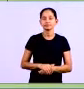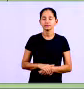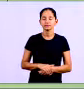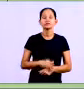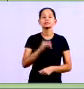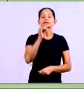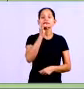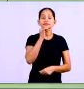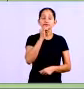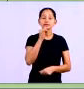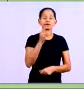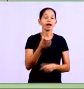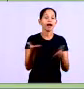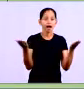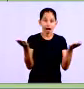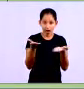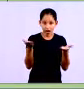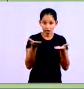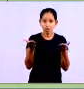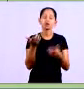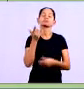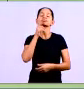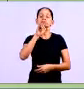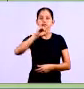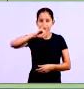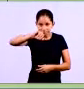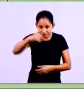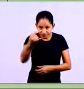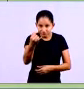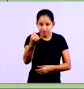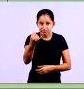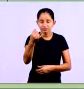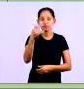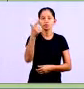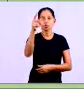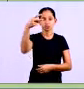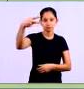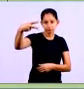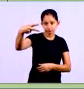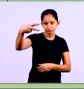70 aqui, nesse caso aqui, você vai recuperar. E esses